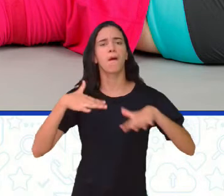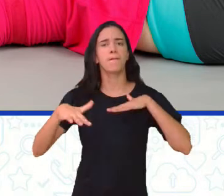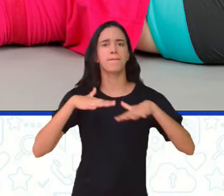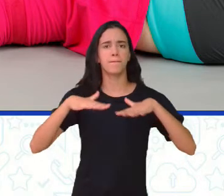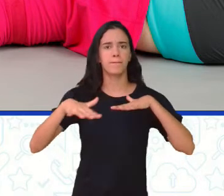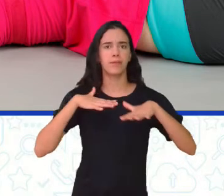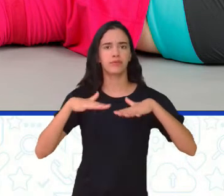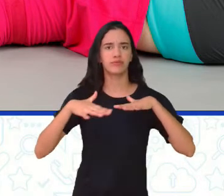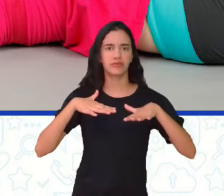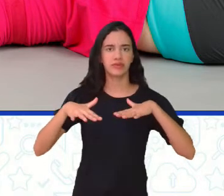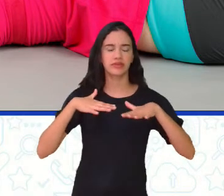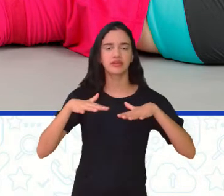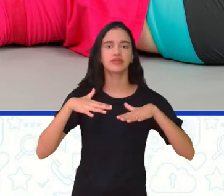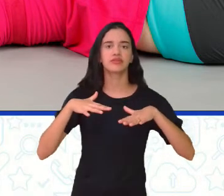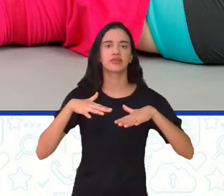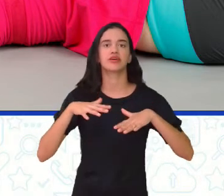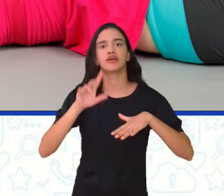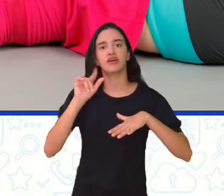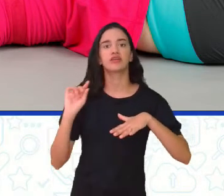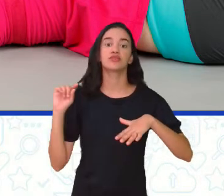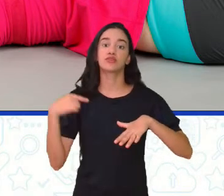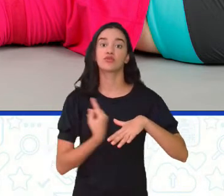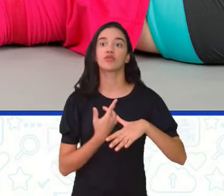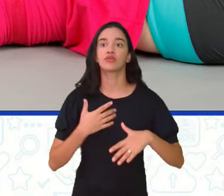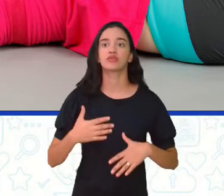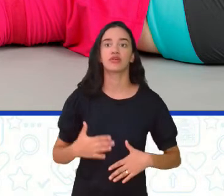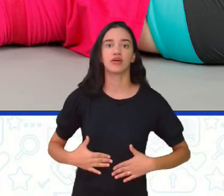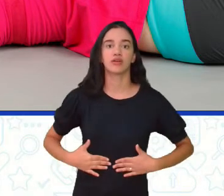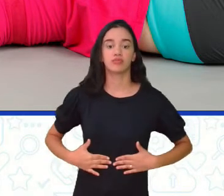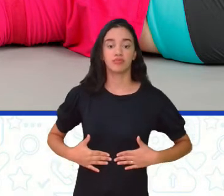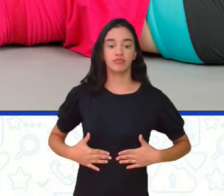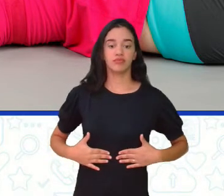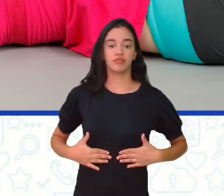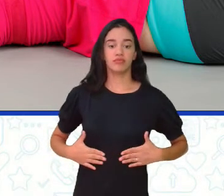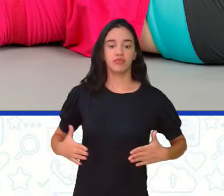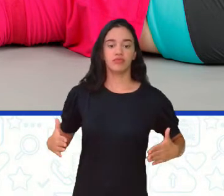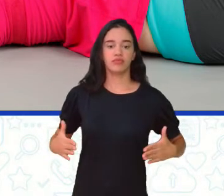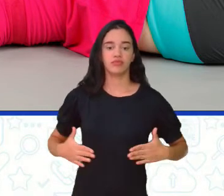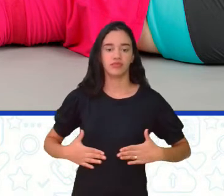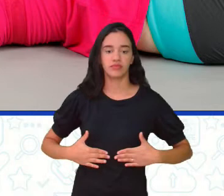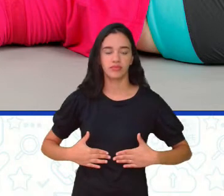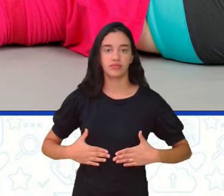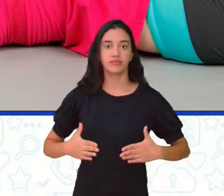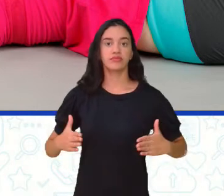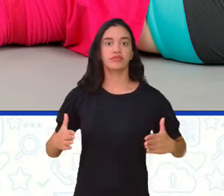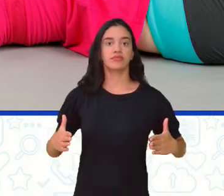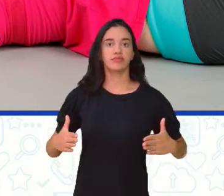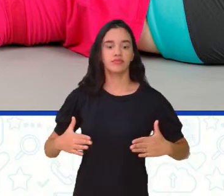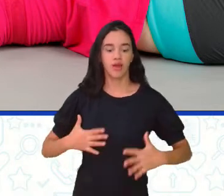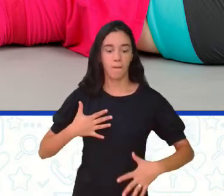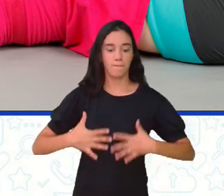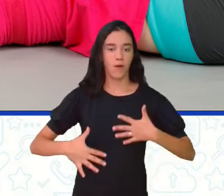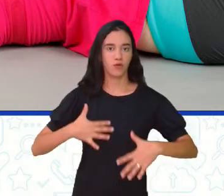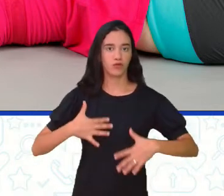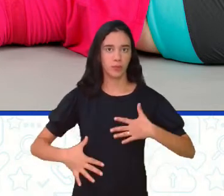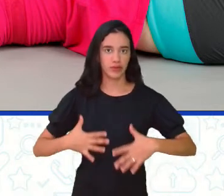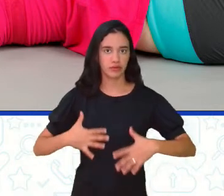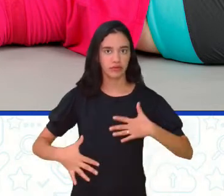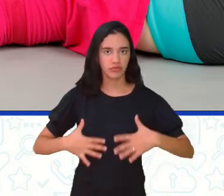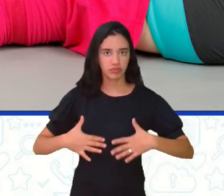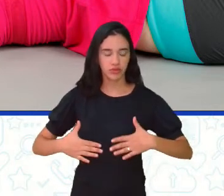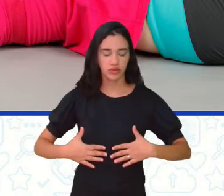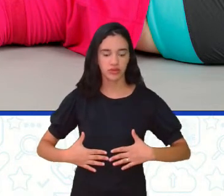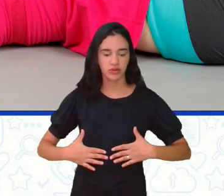em cima, né, aí do nosso abdômen, a gente vai perceber que ele vai ter que movimentar de acordo com